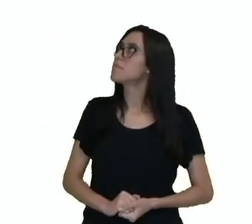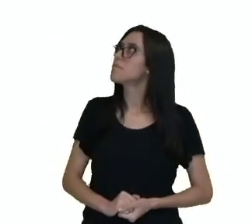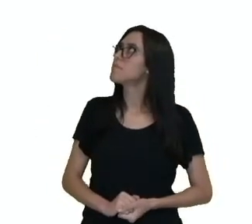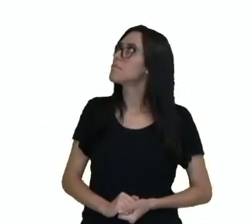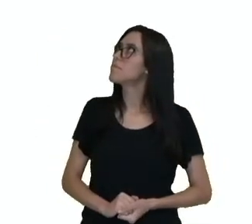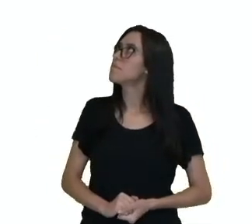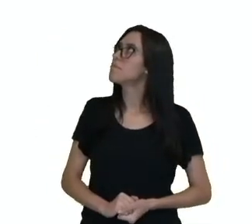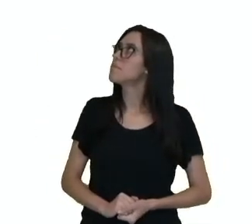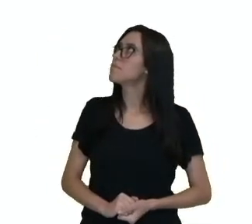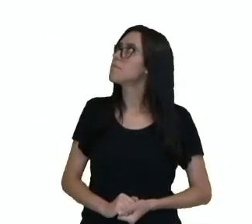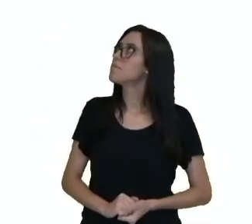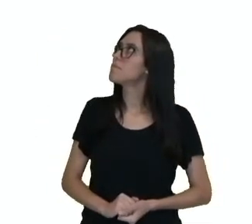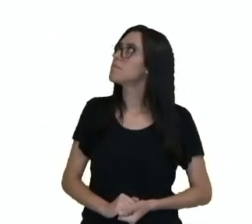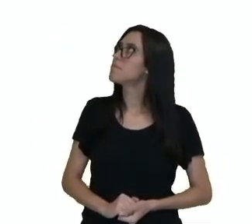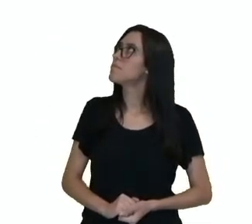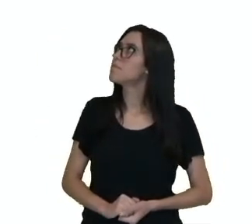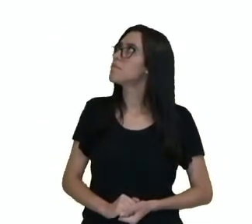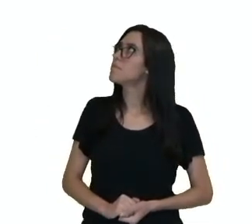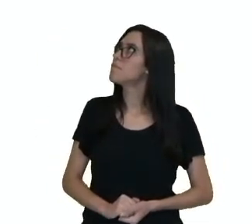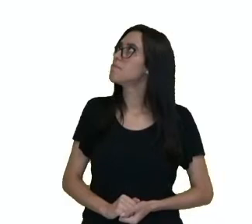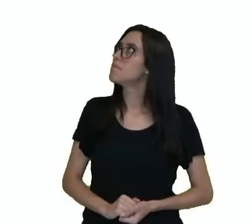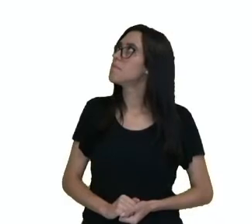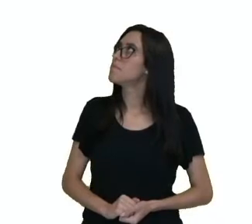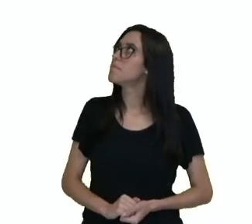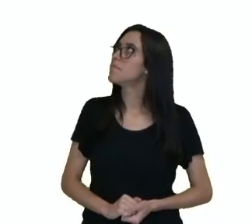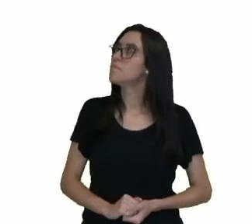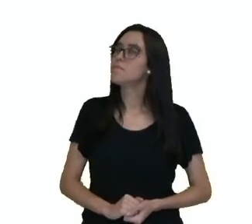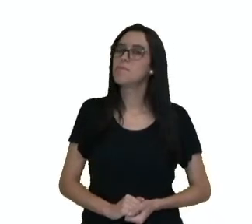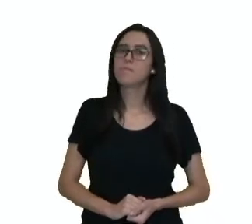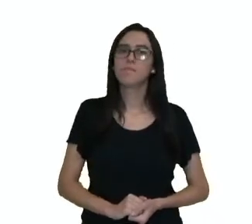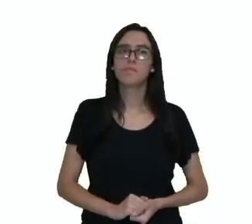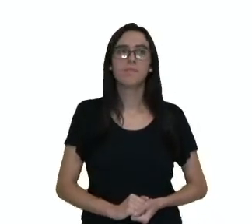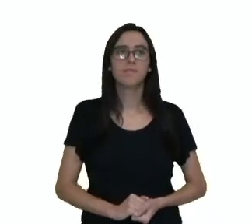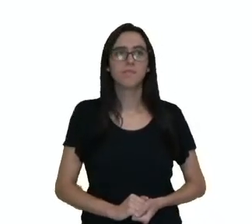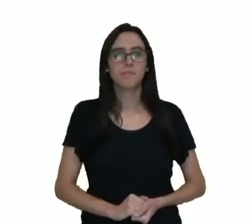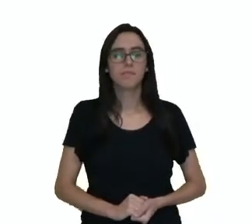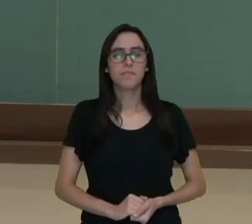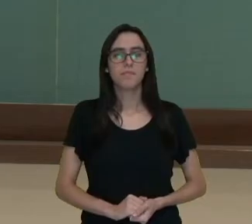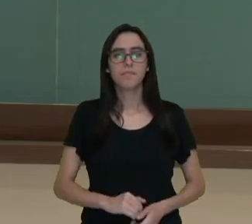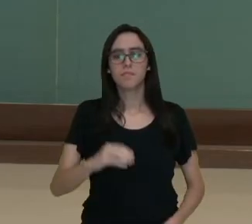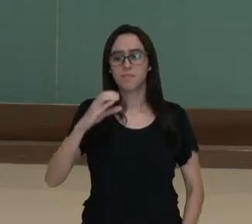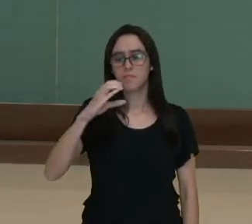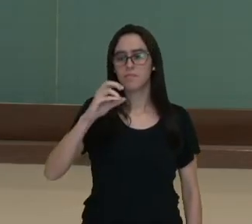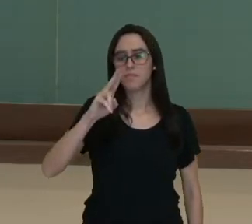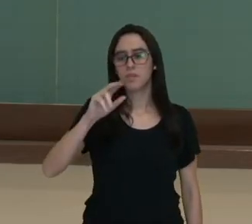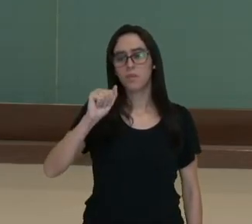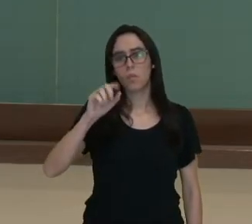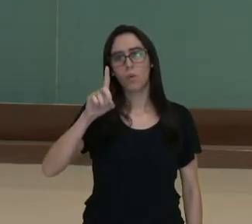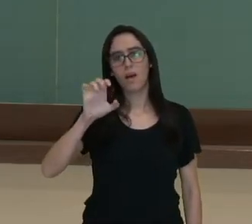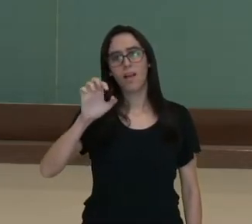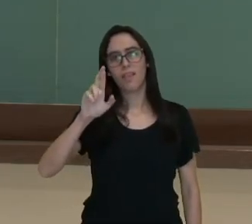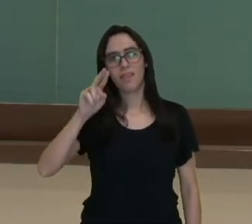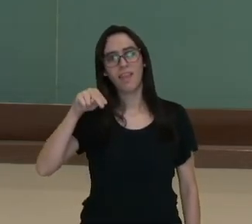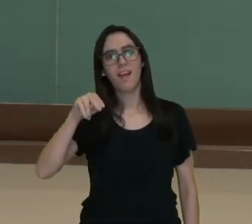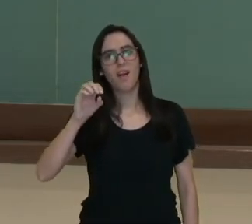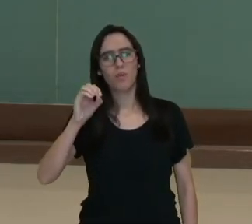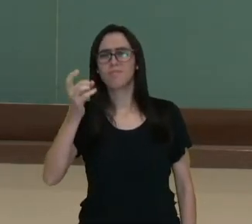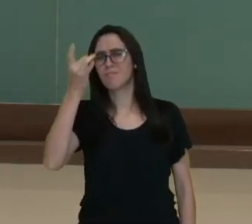lá R, lá N e lá O forma a palavra quaderno. Fácil,